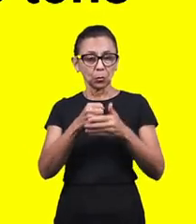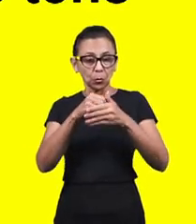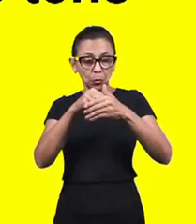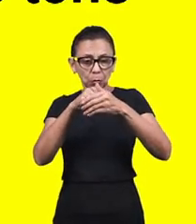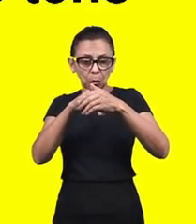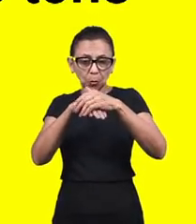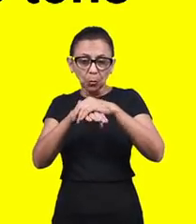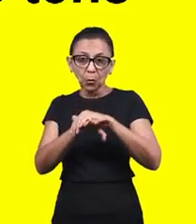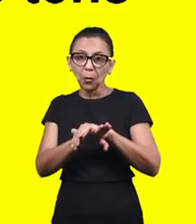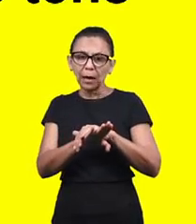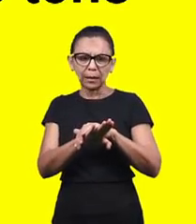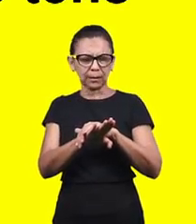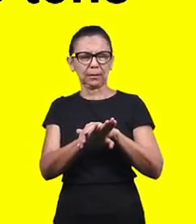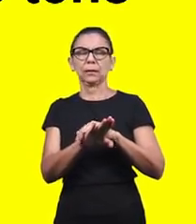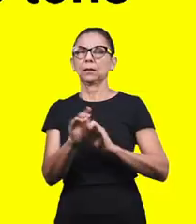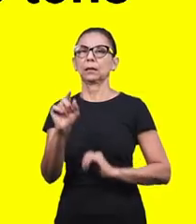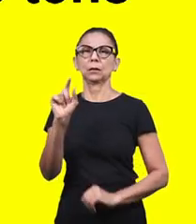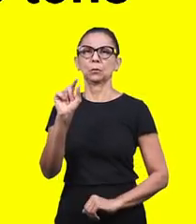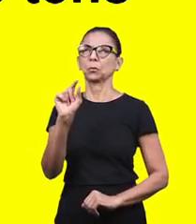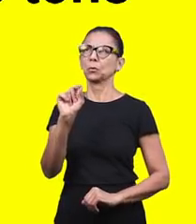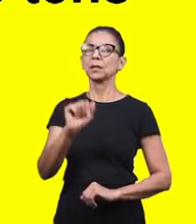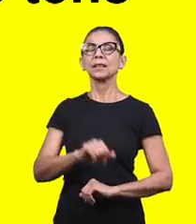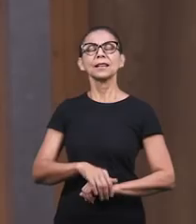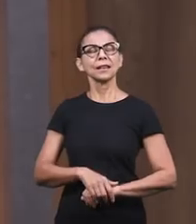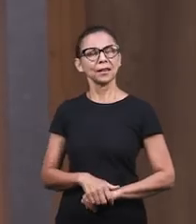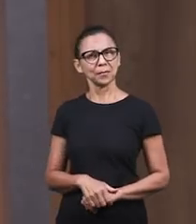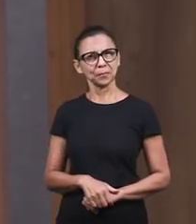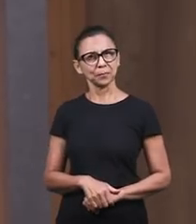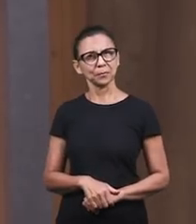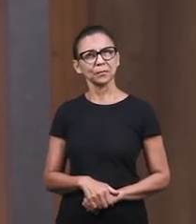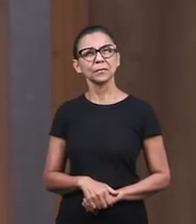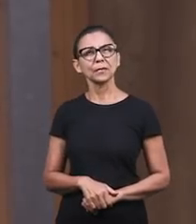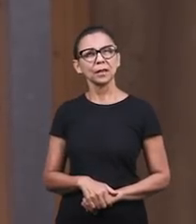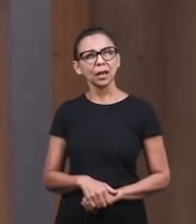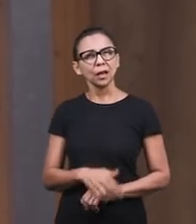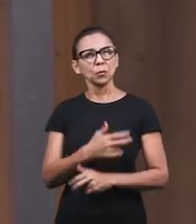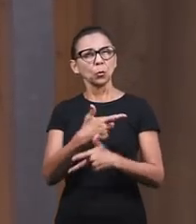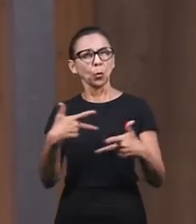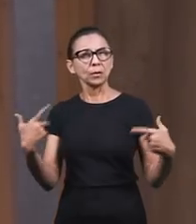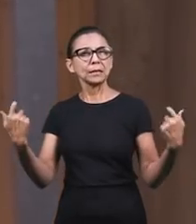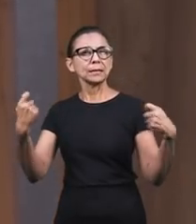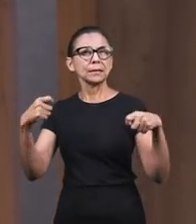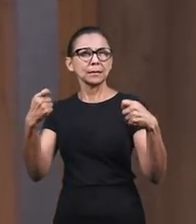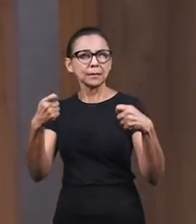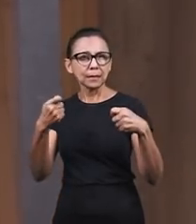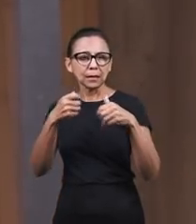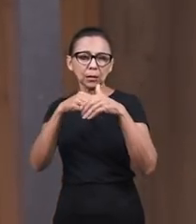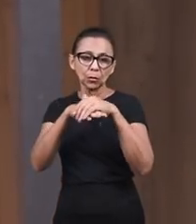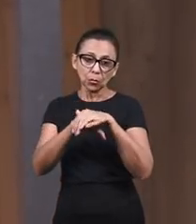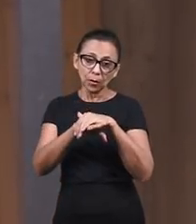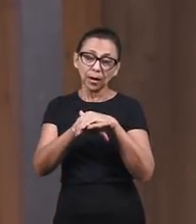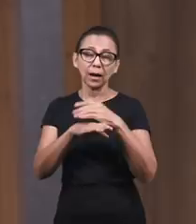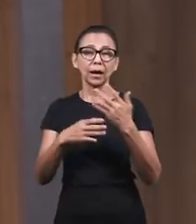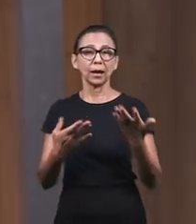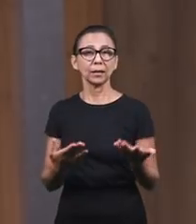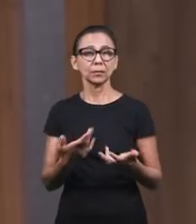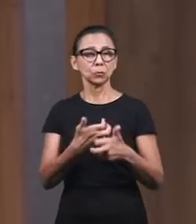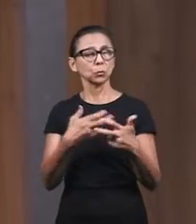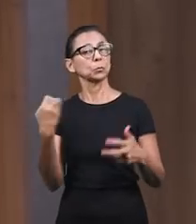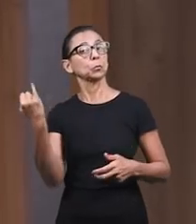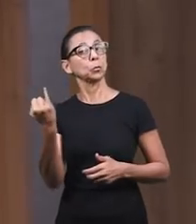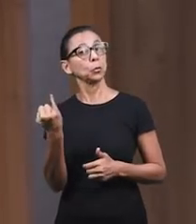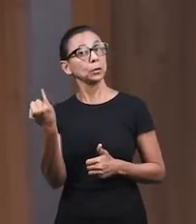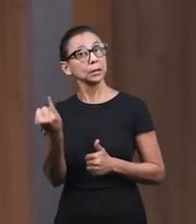guardar? Nós guardamos aquilo que nós achamos que é necessário, nós guardamos aquilo